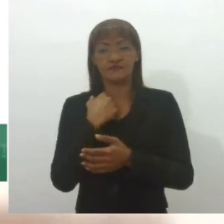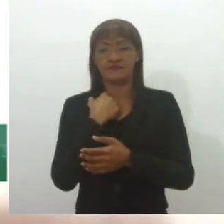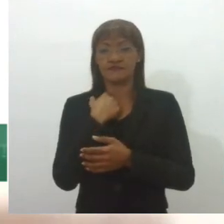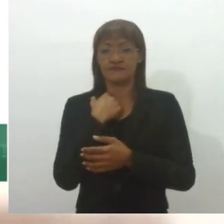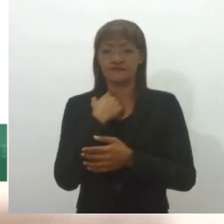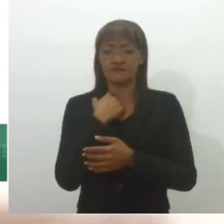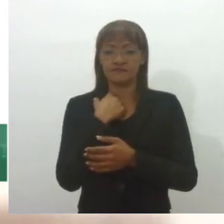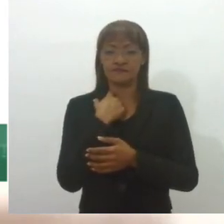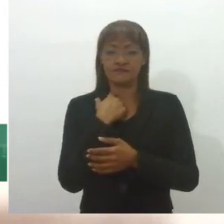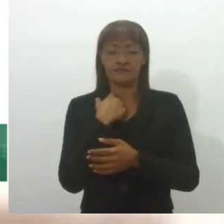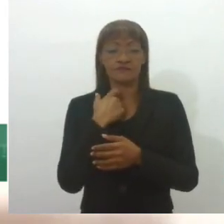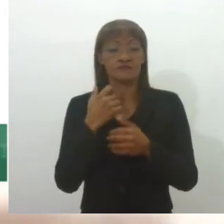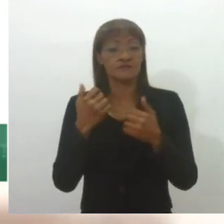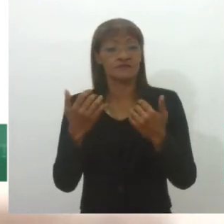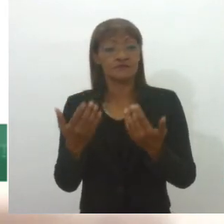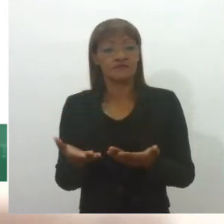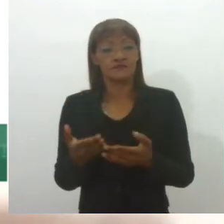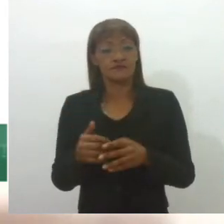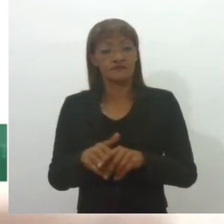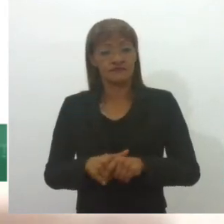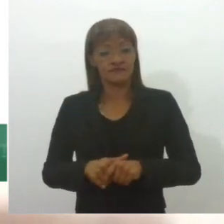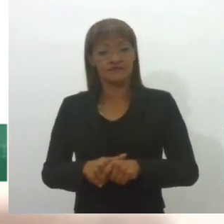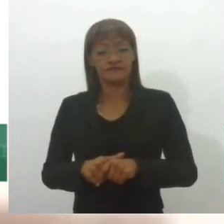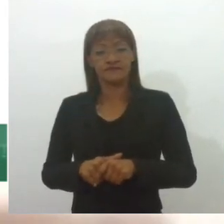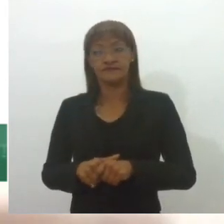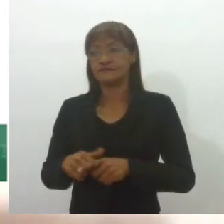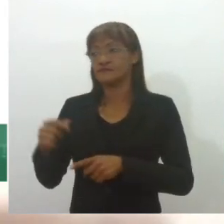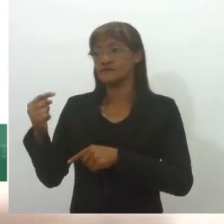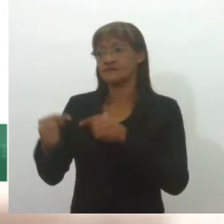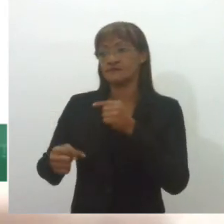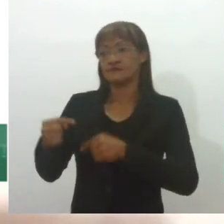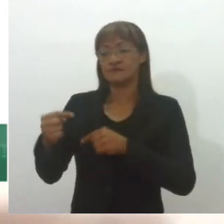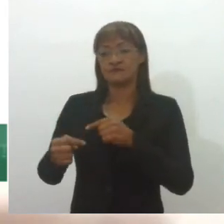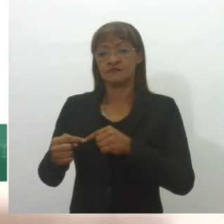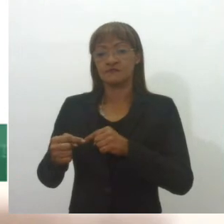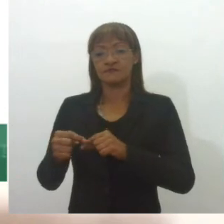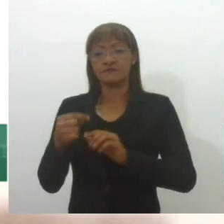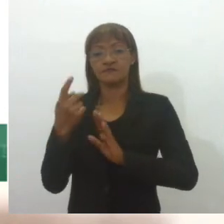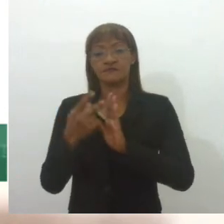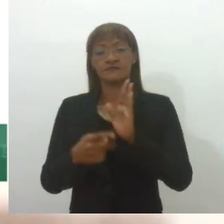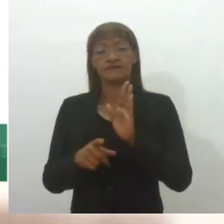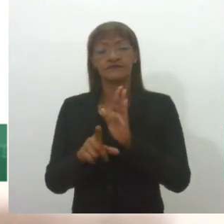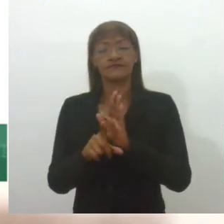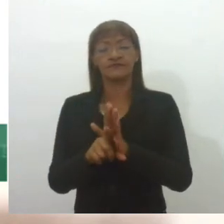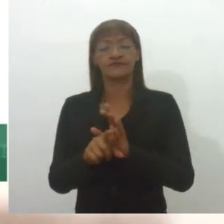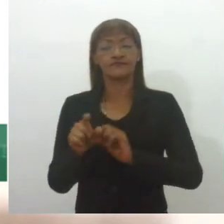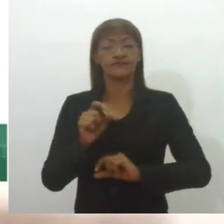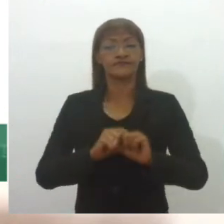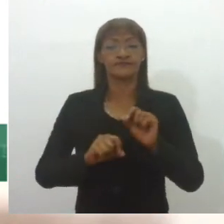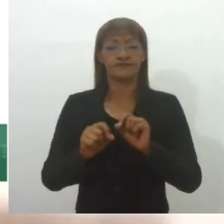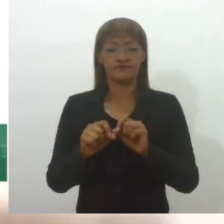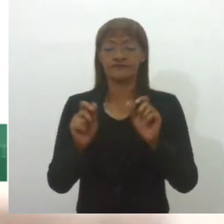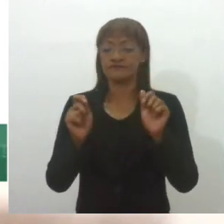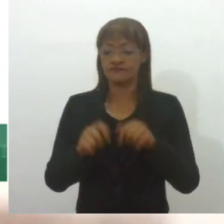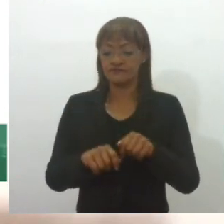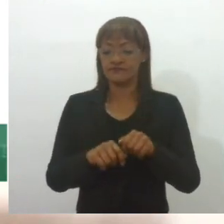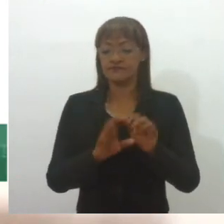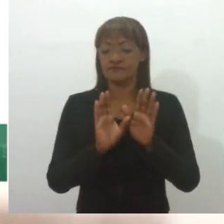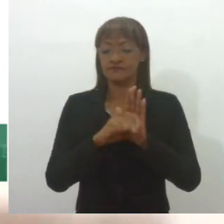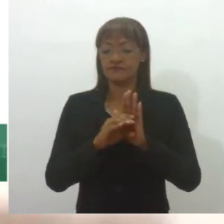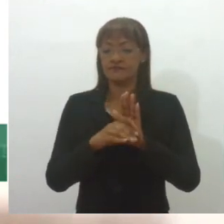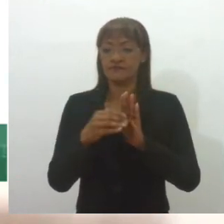Então, essa política pública desse projeto de lei se insere nesse contexto do Congresso na tentativa